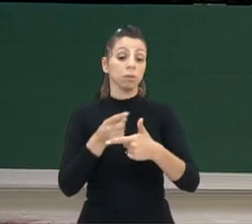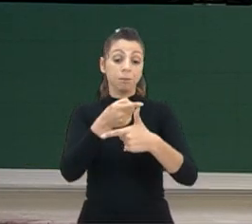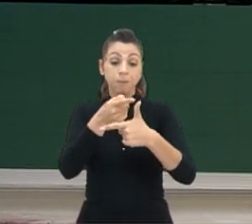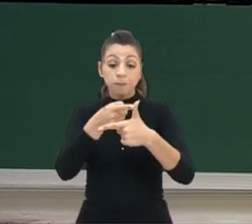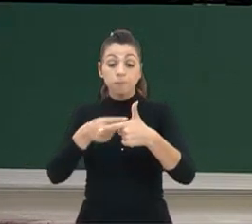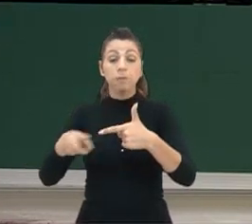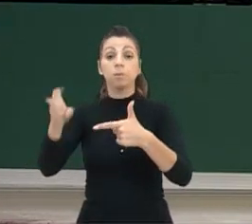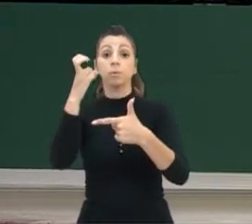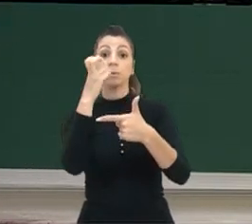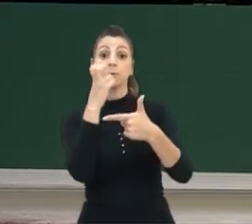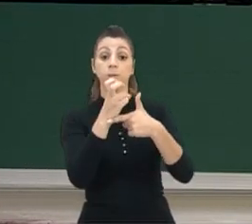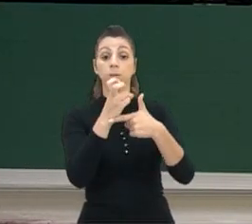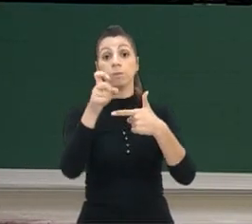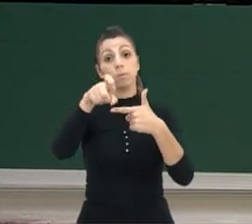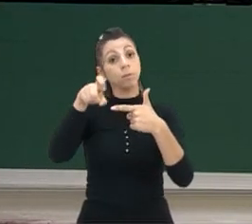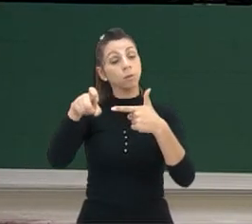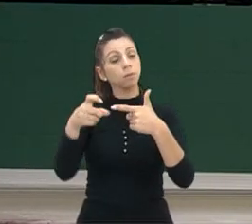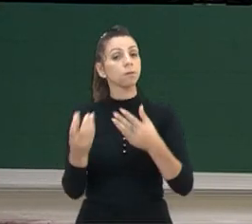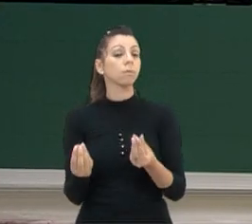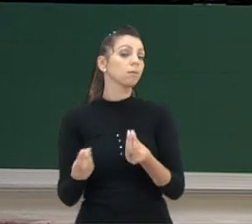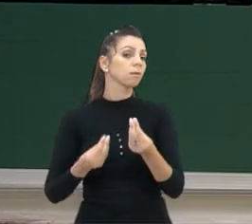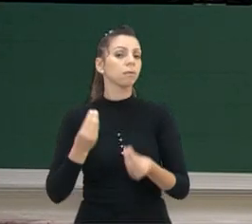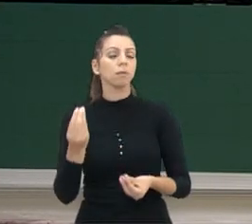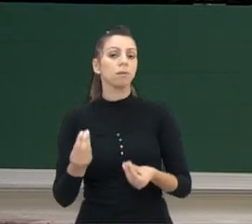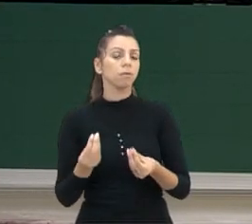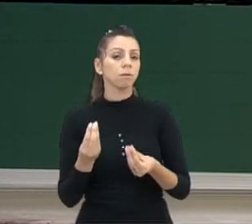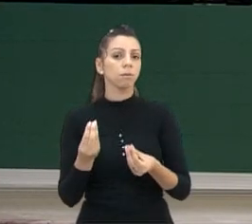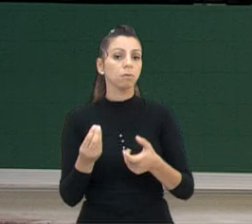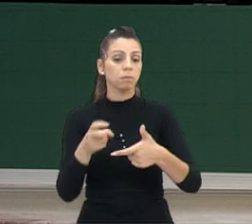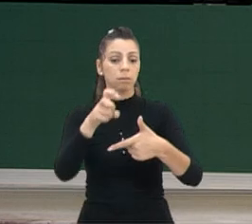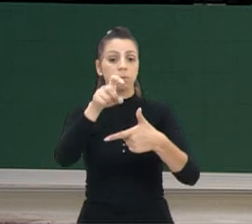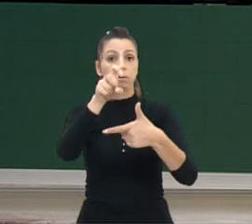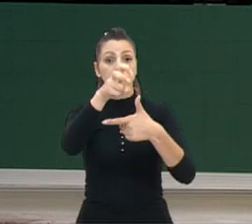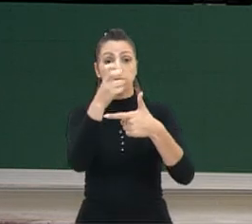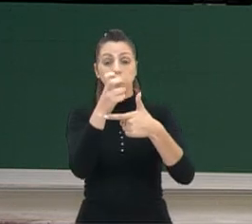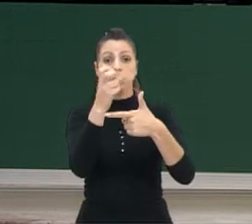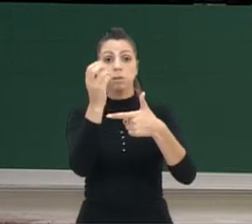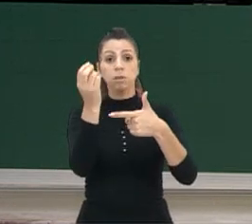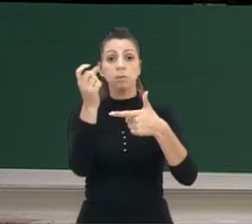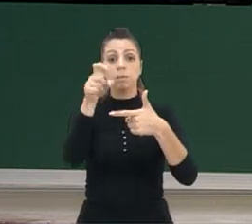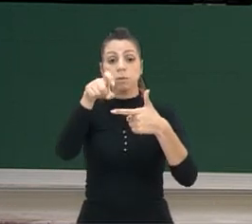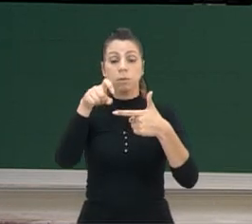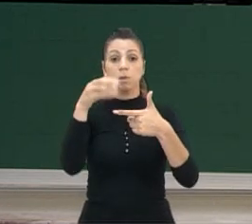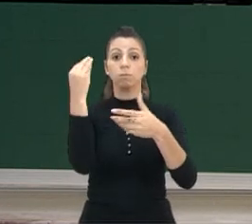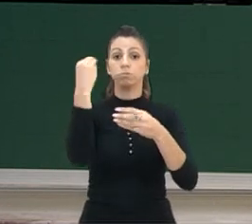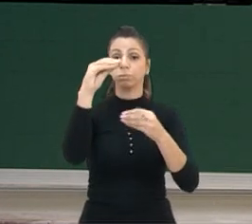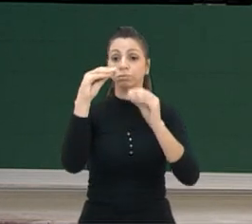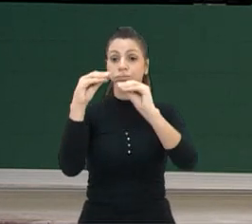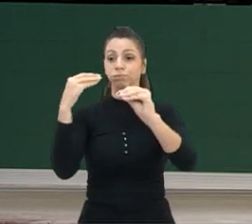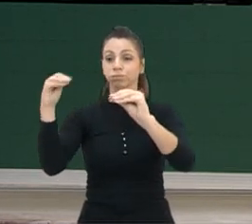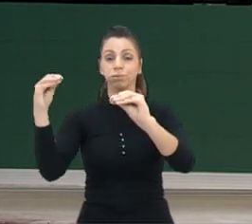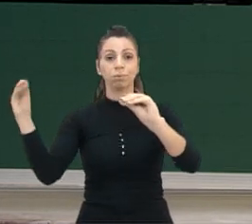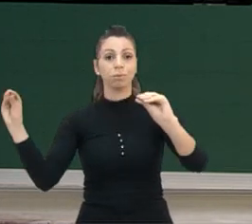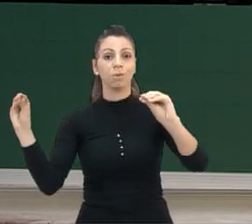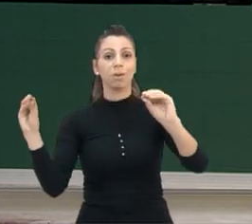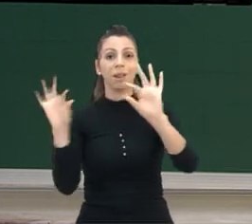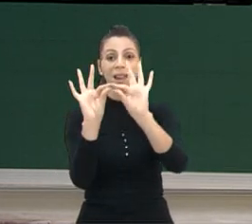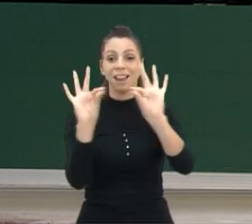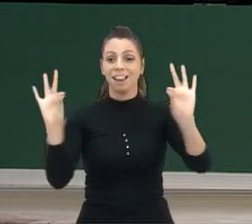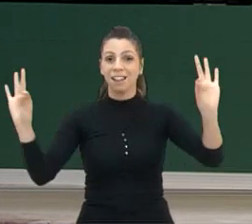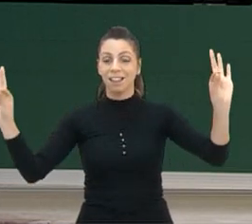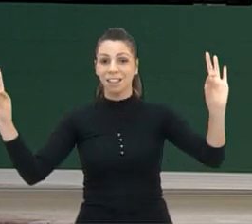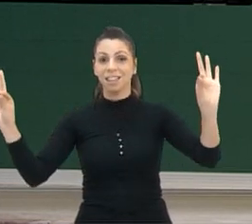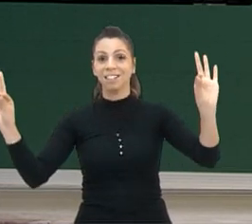significa dividir por 5x? Eu quero saber quantas vezes o 5x cabe nesse monômio 10x.